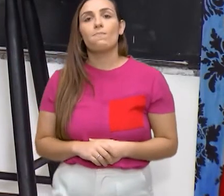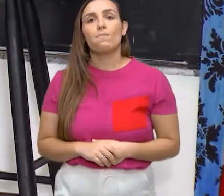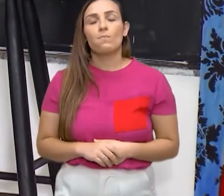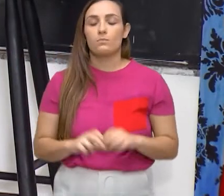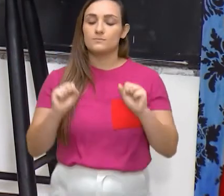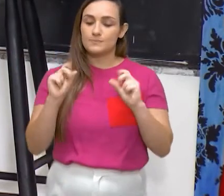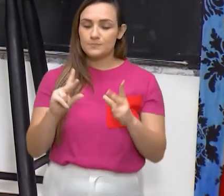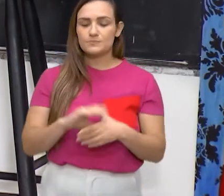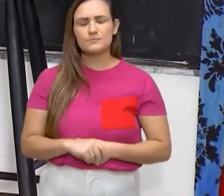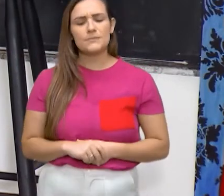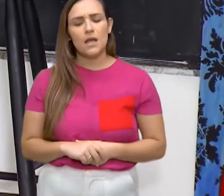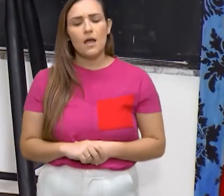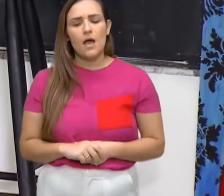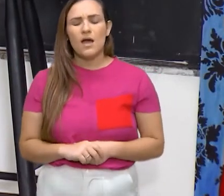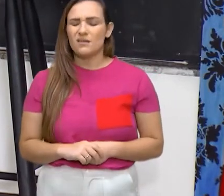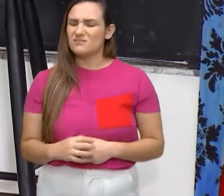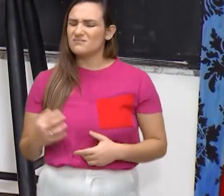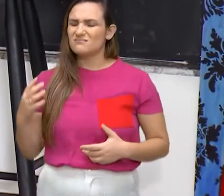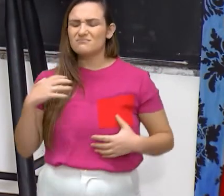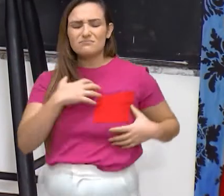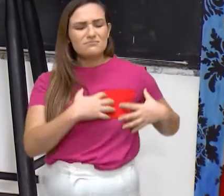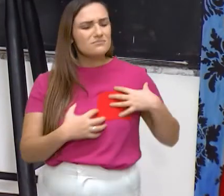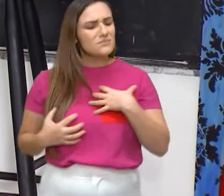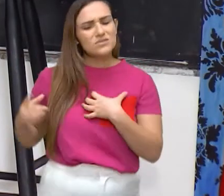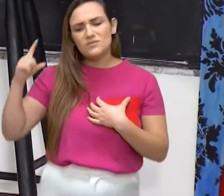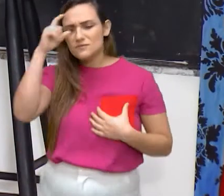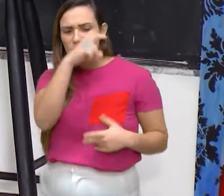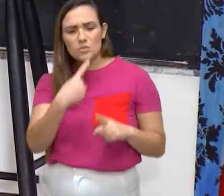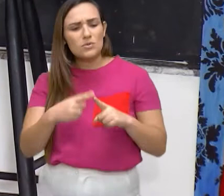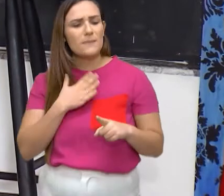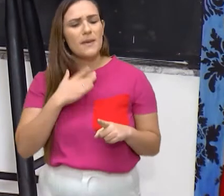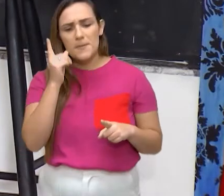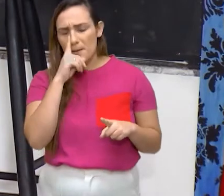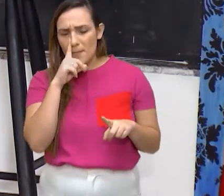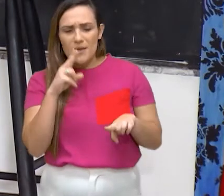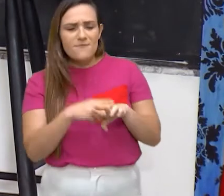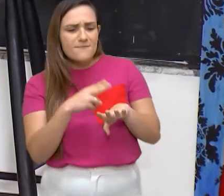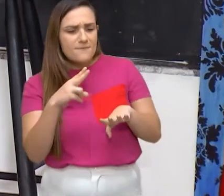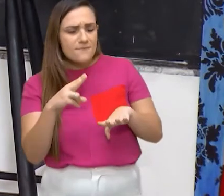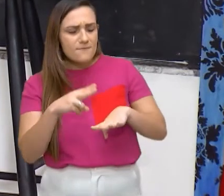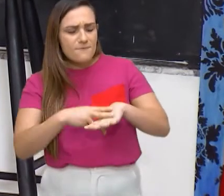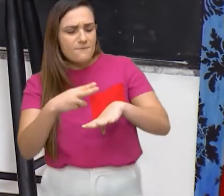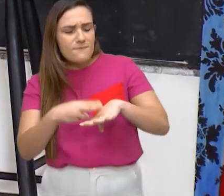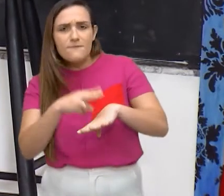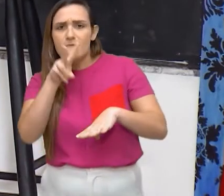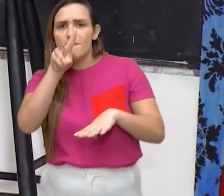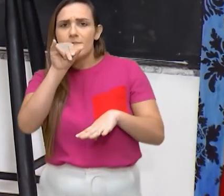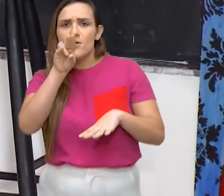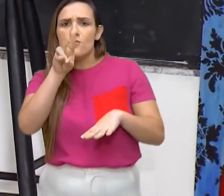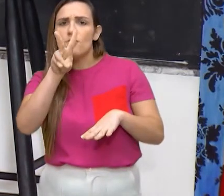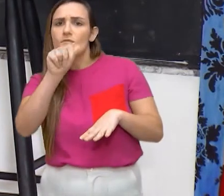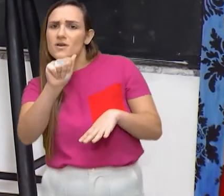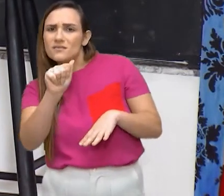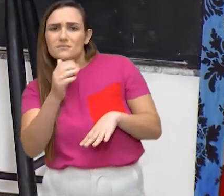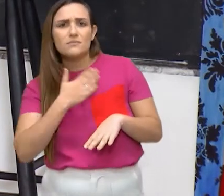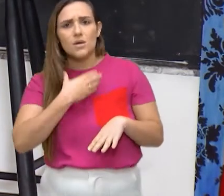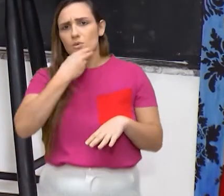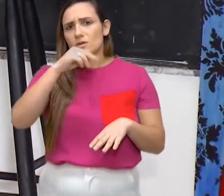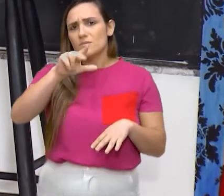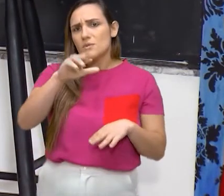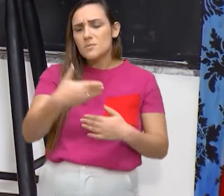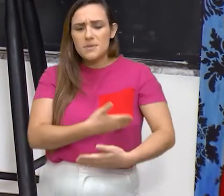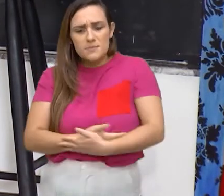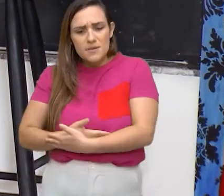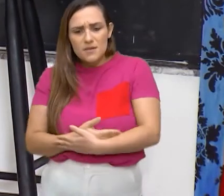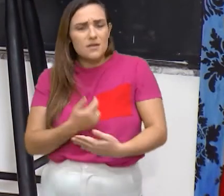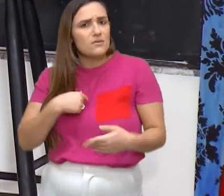né? E aí acabou que nessa fase foi uma fase muito complicada, porque minha mãe viúva, sozinha, com